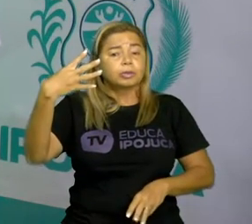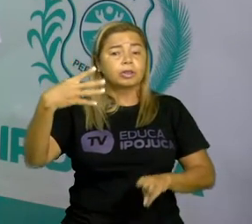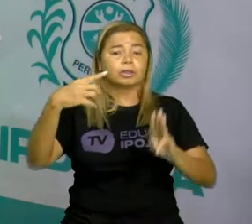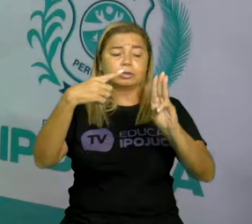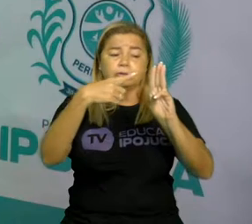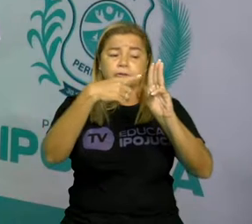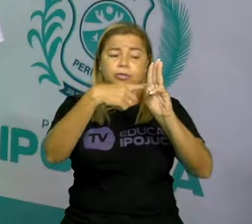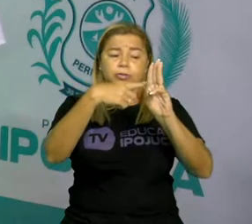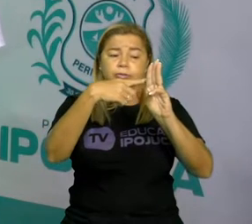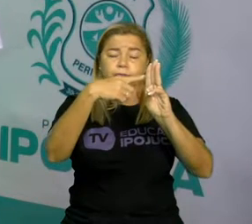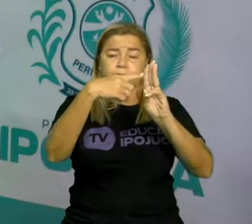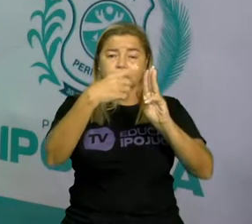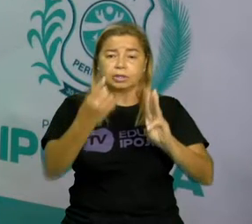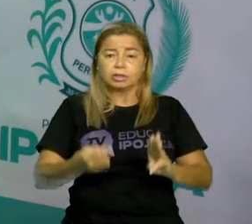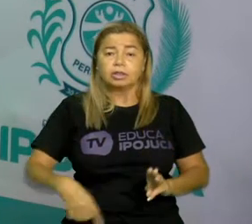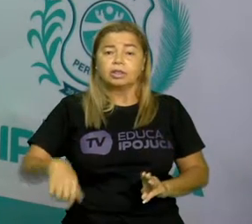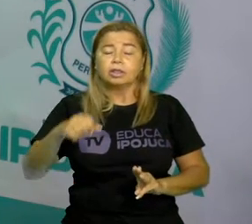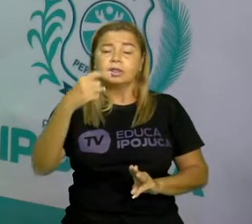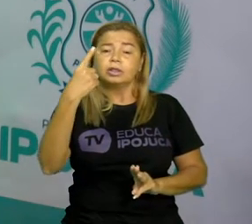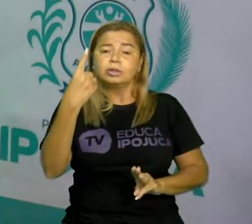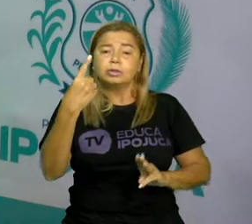a leitura desse número é